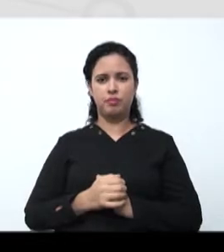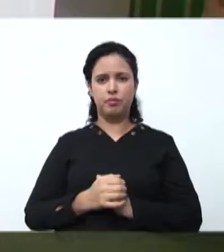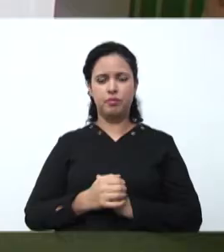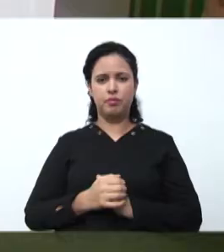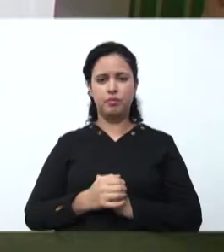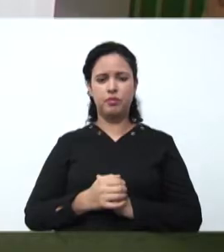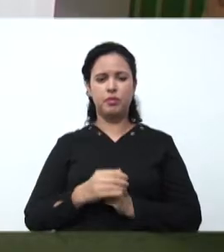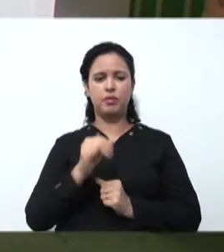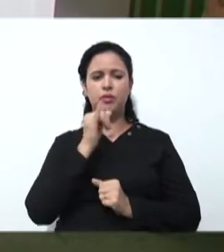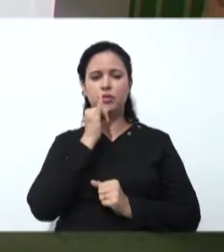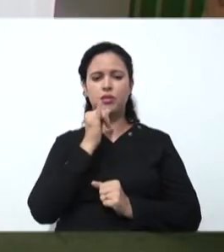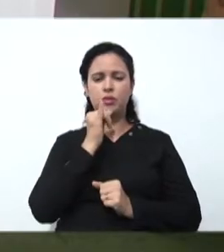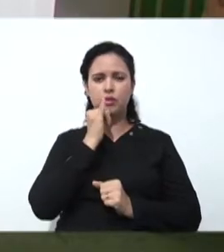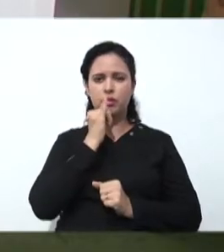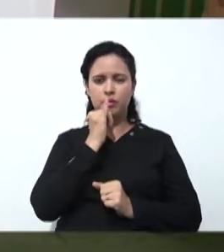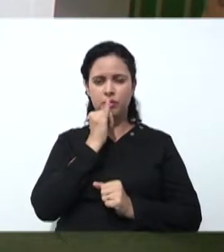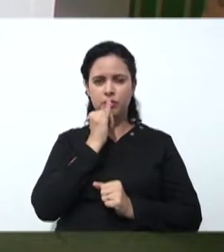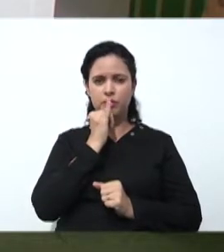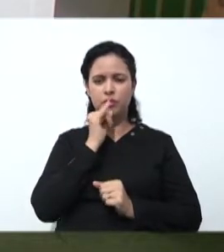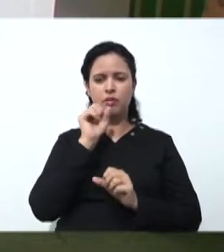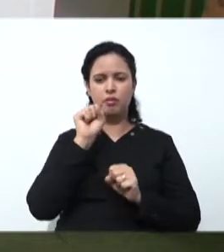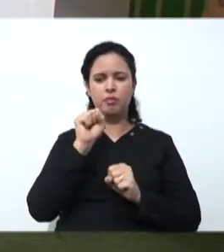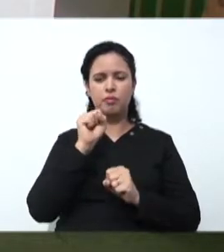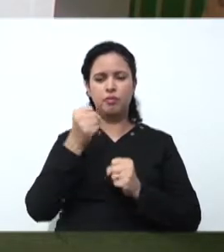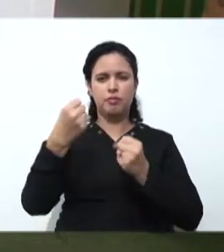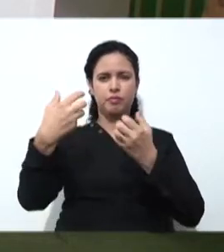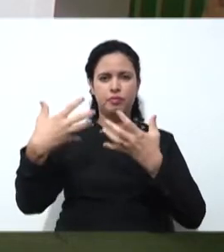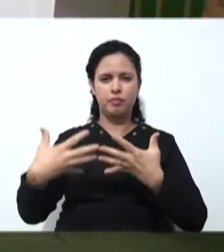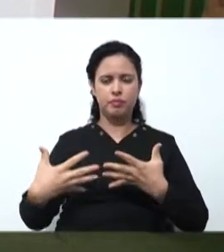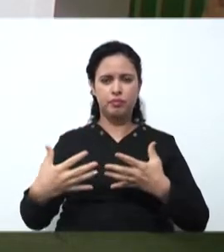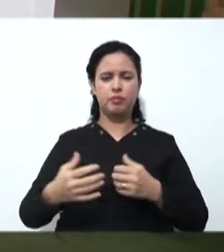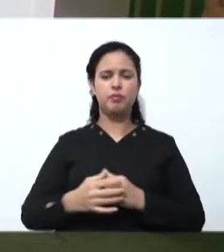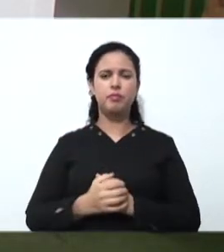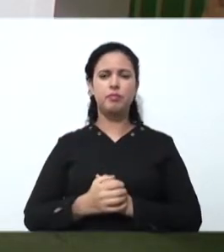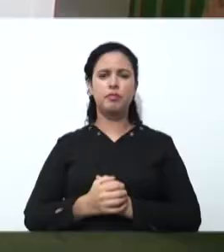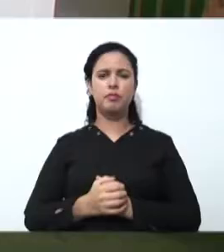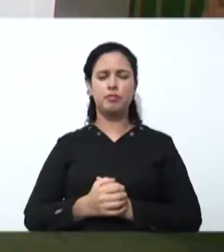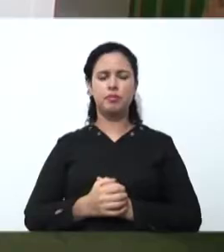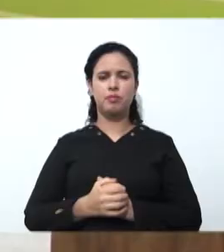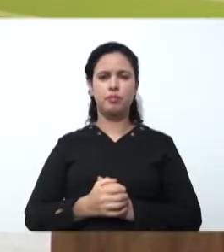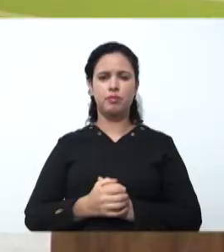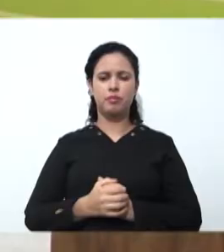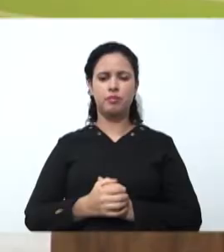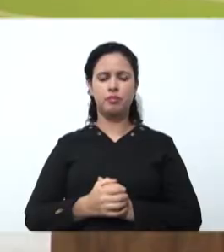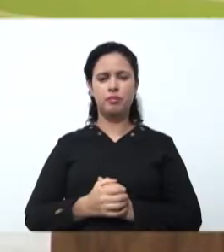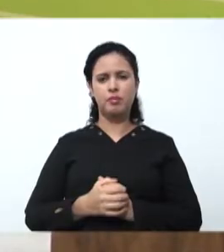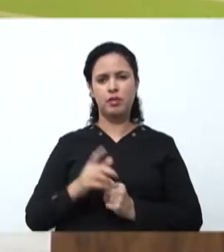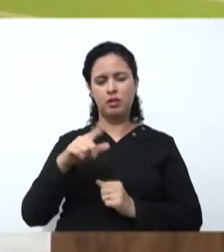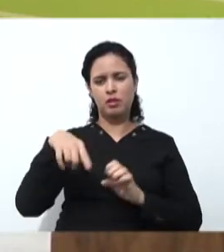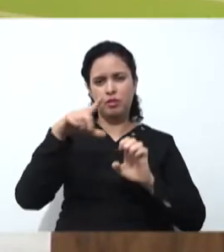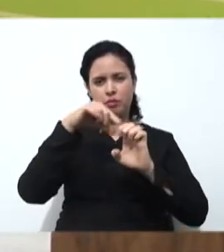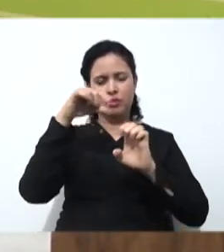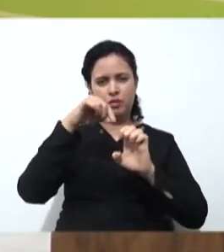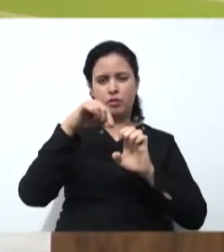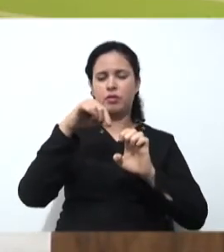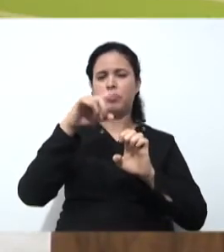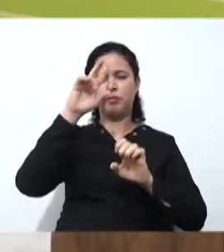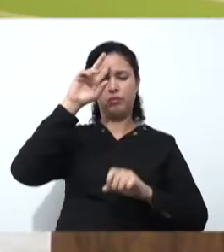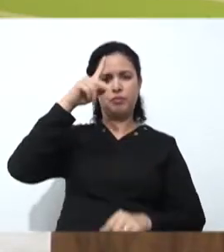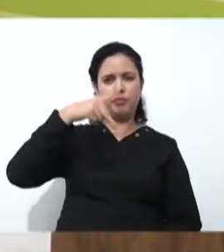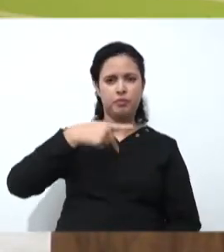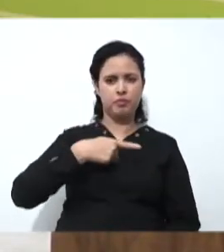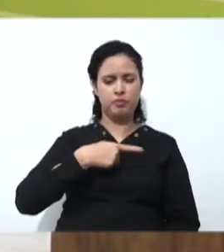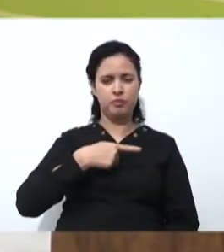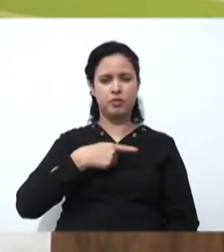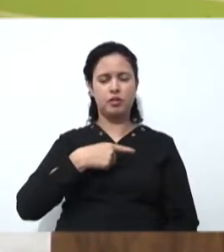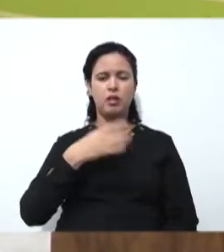Um exemplo que a gente pode citar sobre o empreendedor independente, eu vivenciei no município